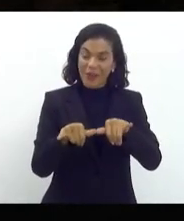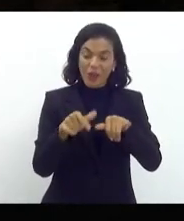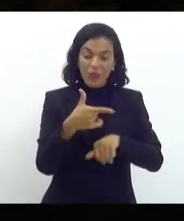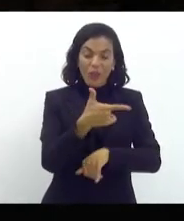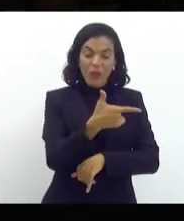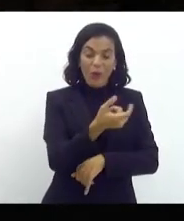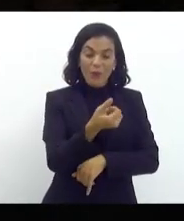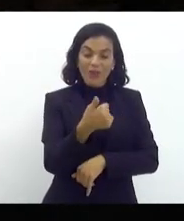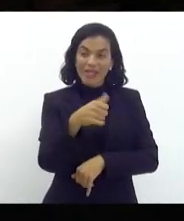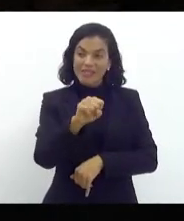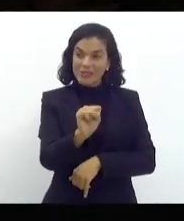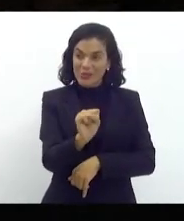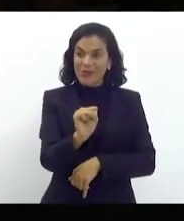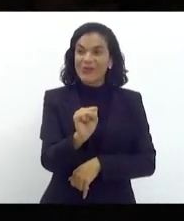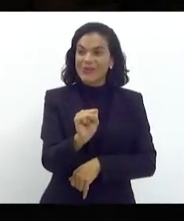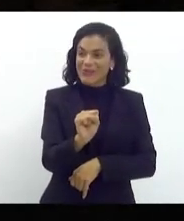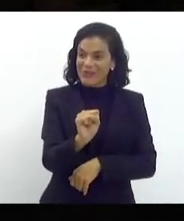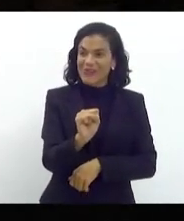2018